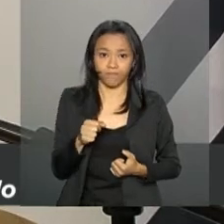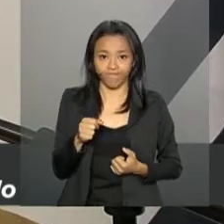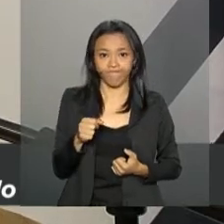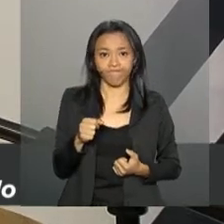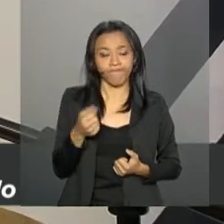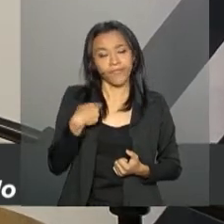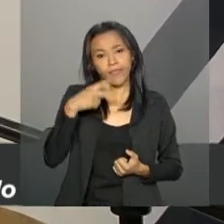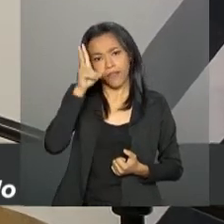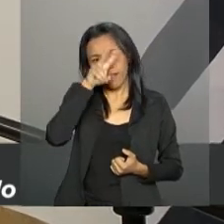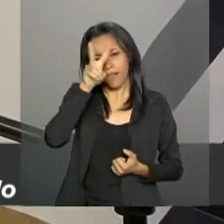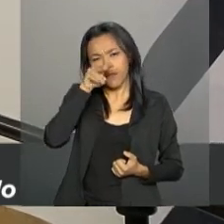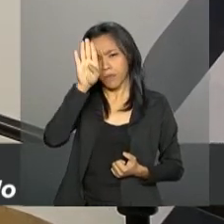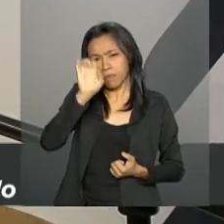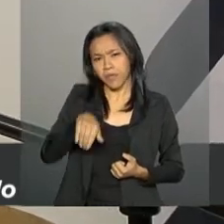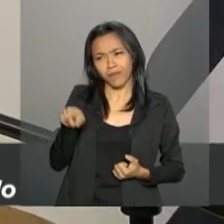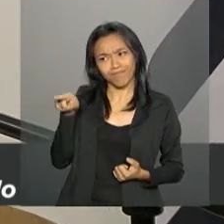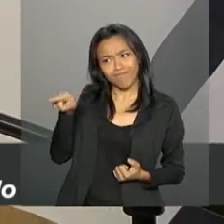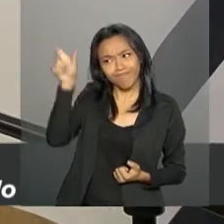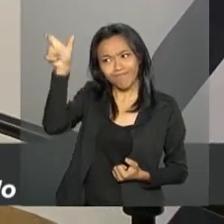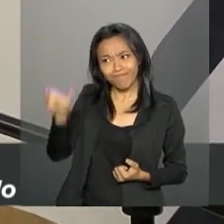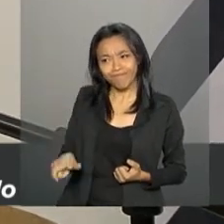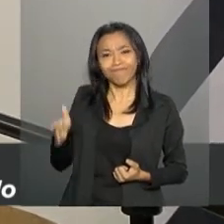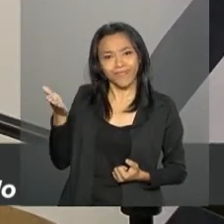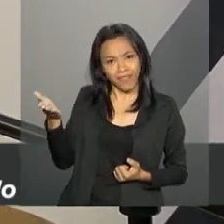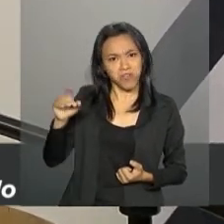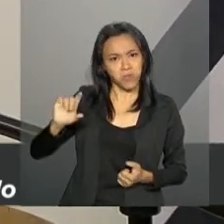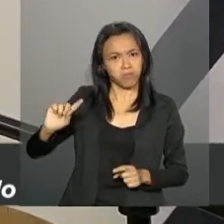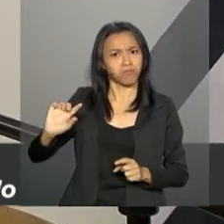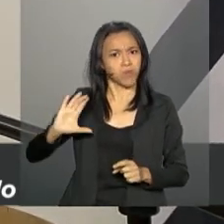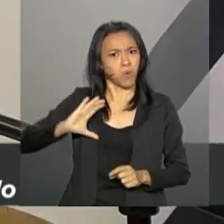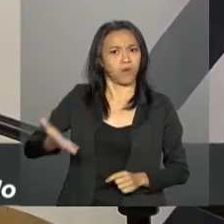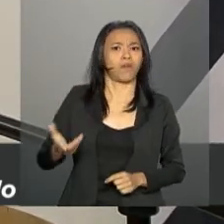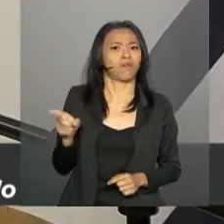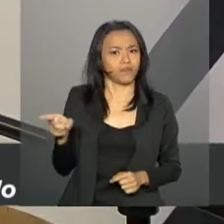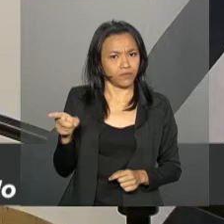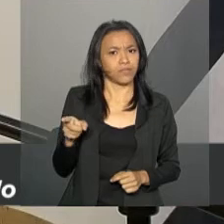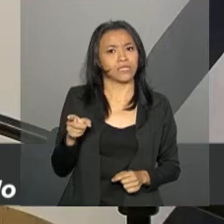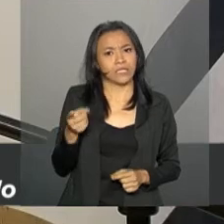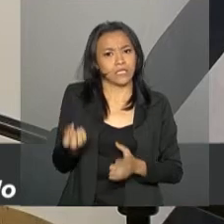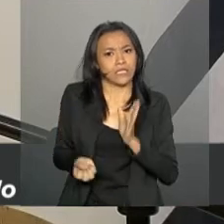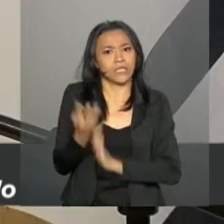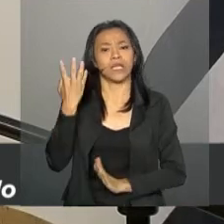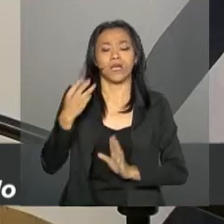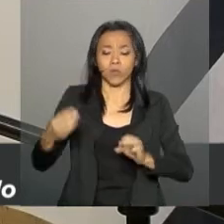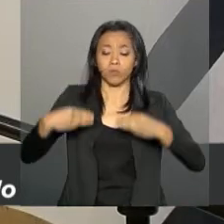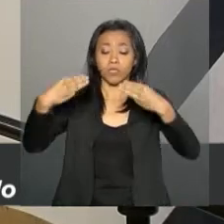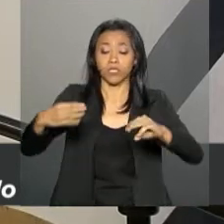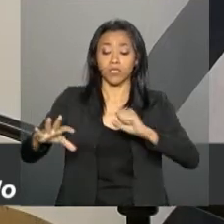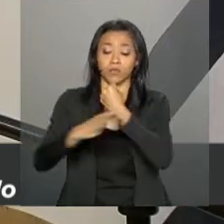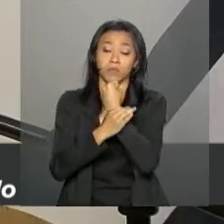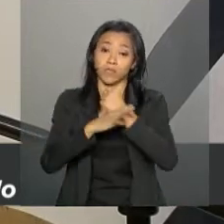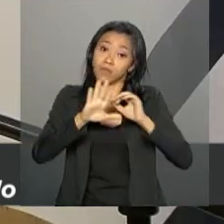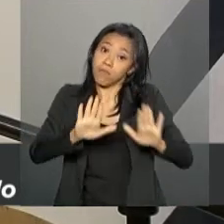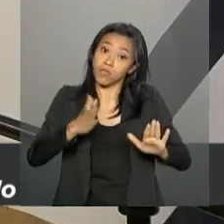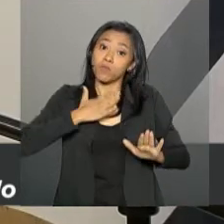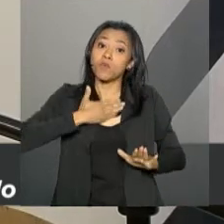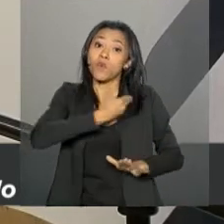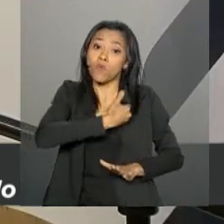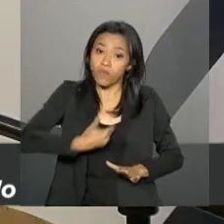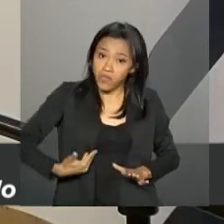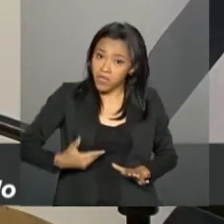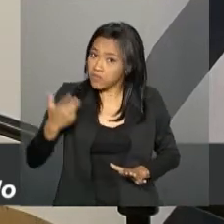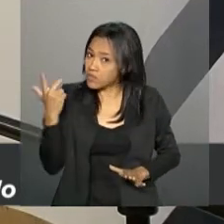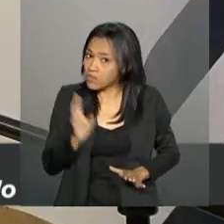maneira, lembra bem o Alexandre, foi uma ousadia criar o Ministério da Segurança Pública. Mas o meu governo foi um governo de